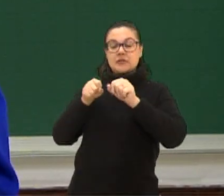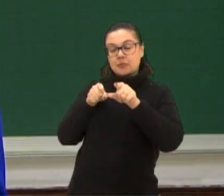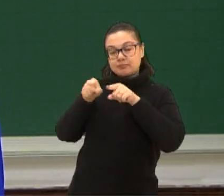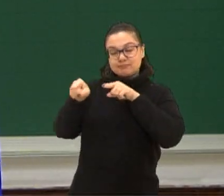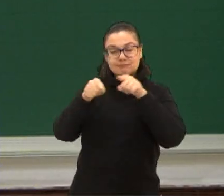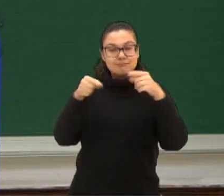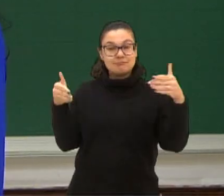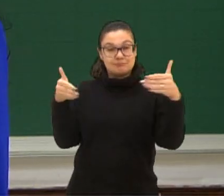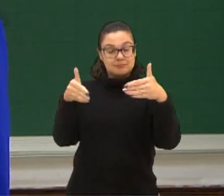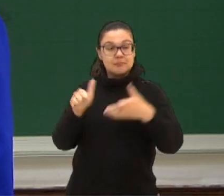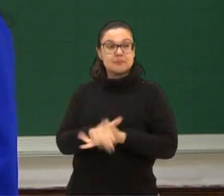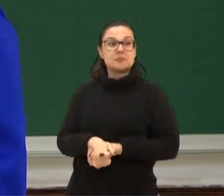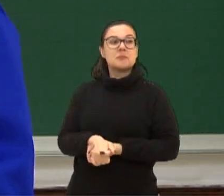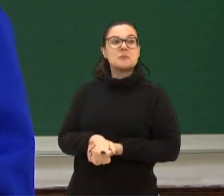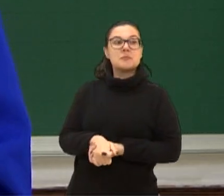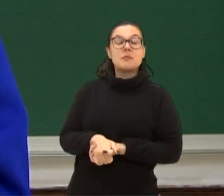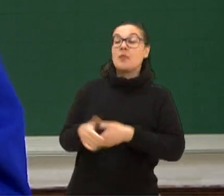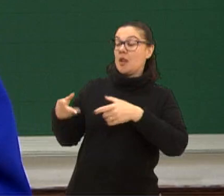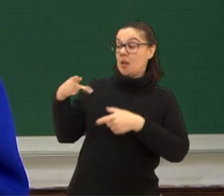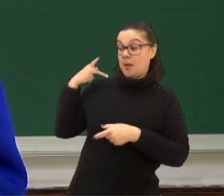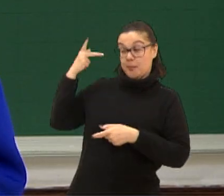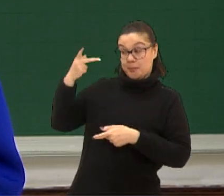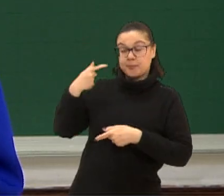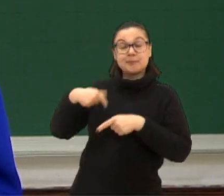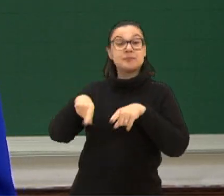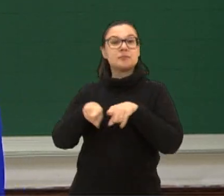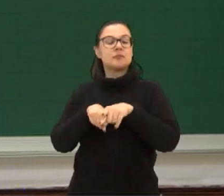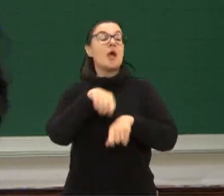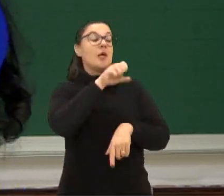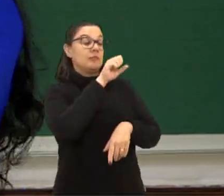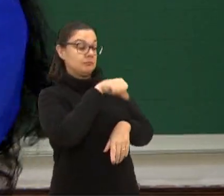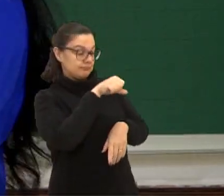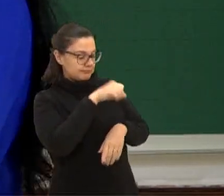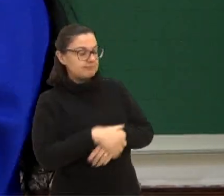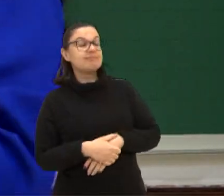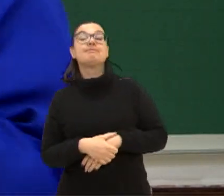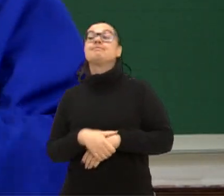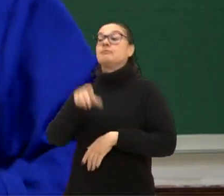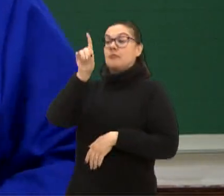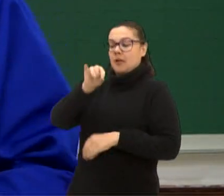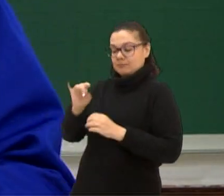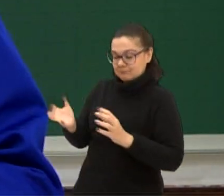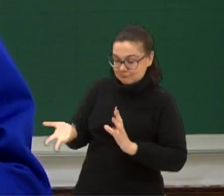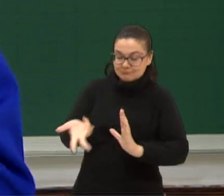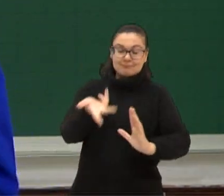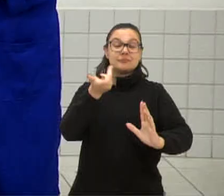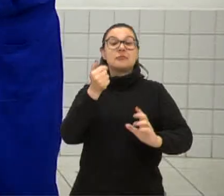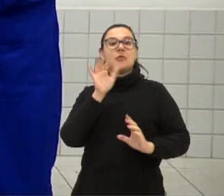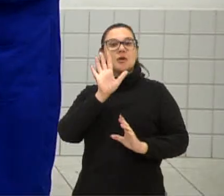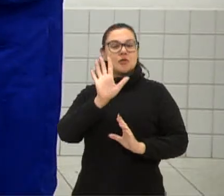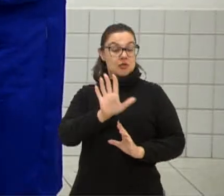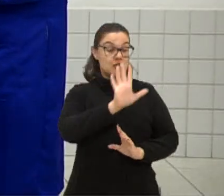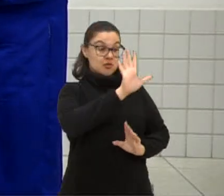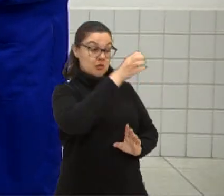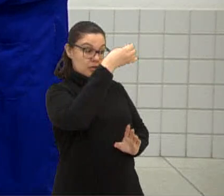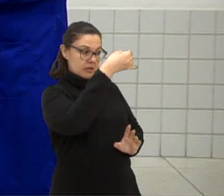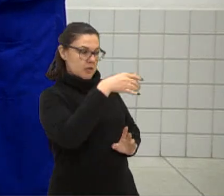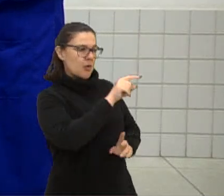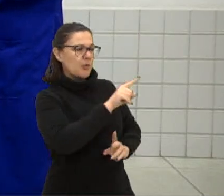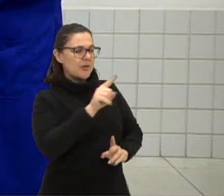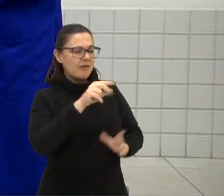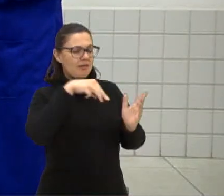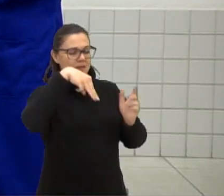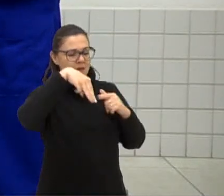né? Então, político também. Então, era um cara cheio de agilidade, né? Só explicando. O que